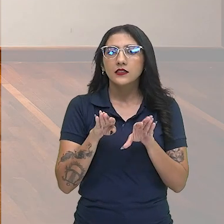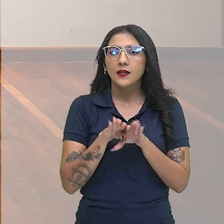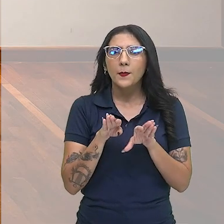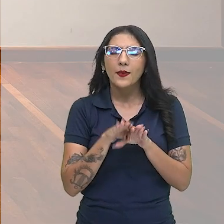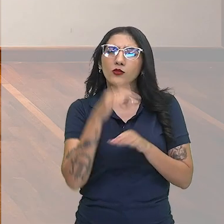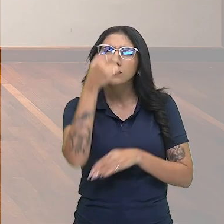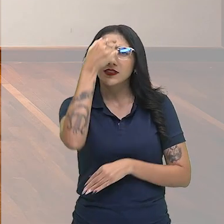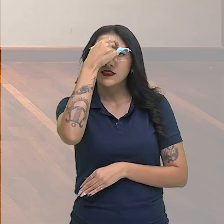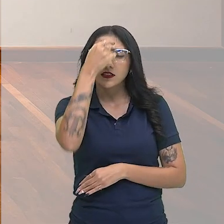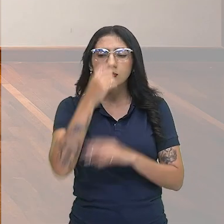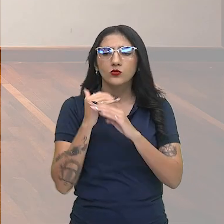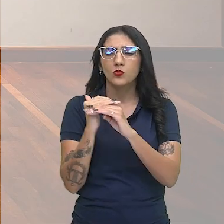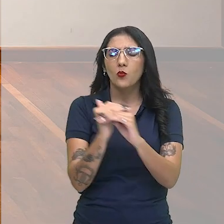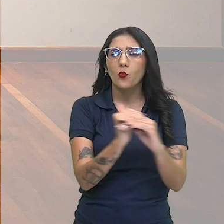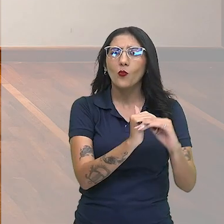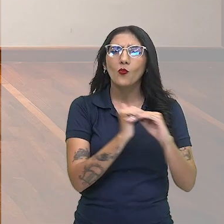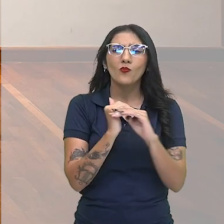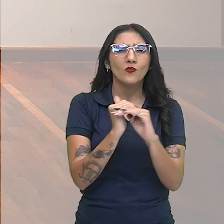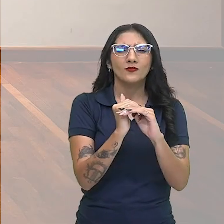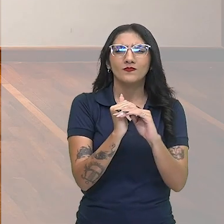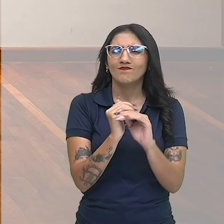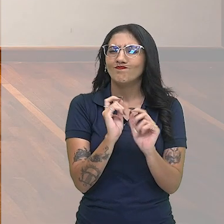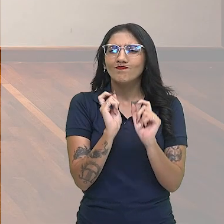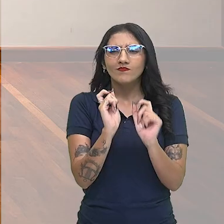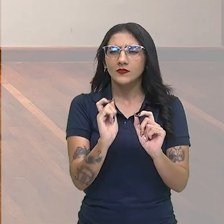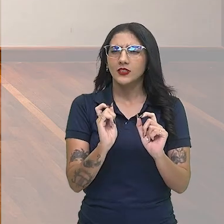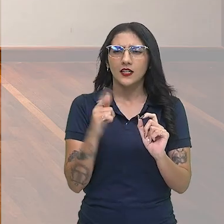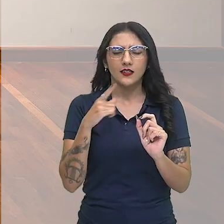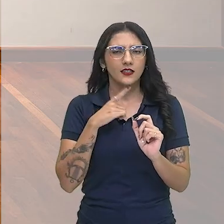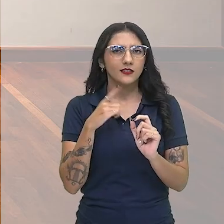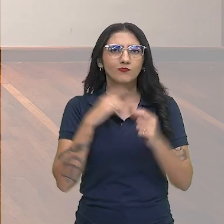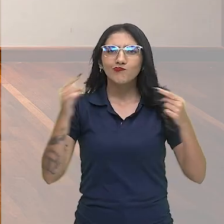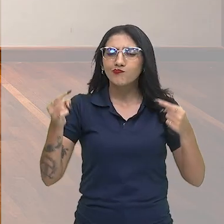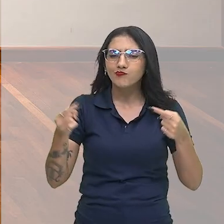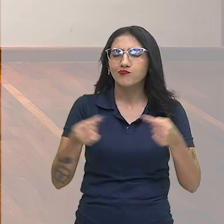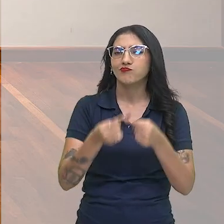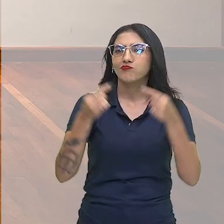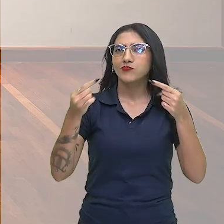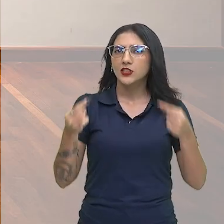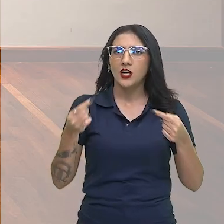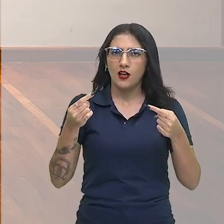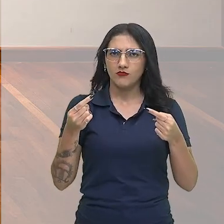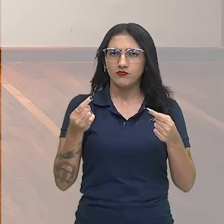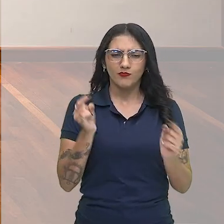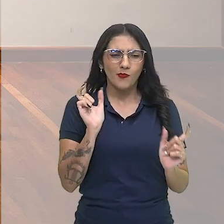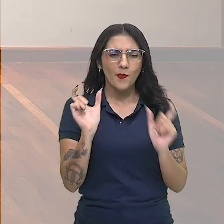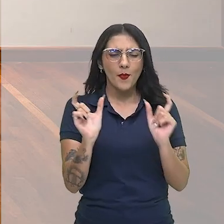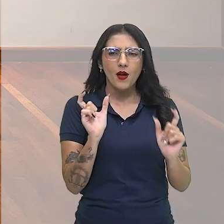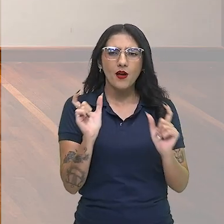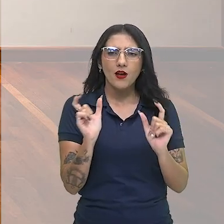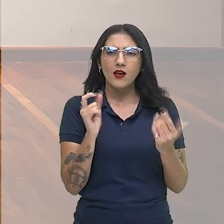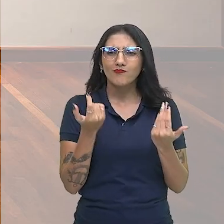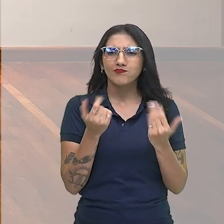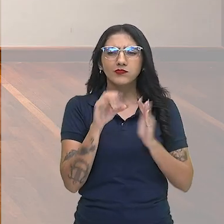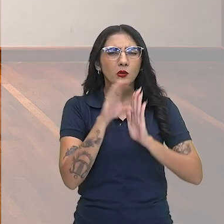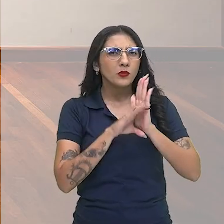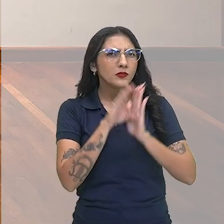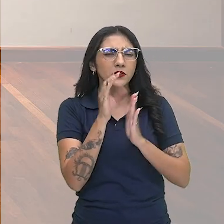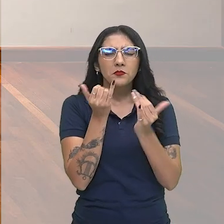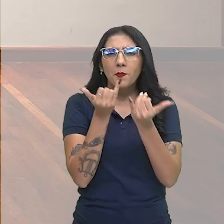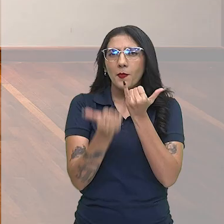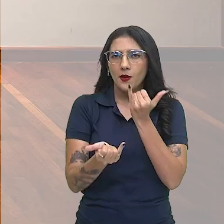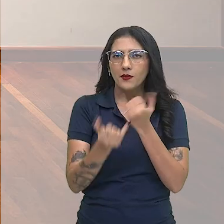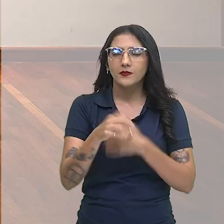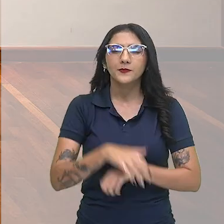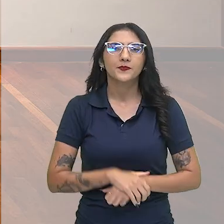que isso tem a ver? Por que é importante, né, que esses dois conceitos estejam aí próximos? Então, vejam lá.